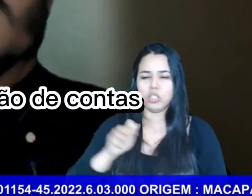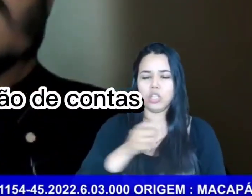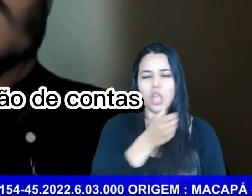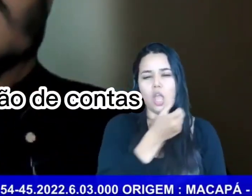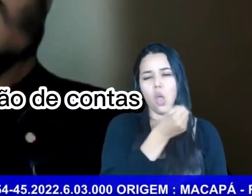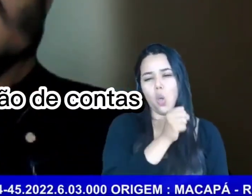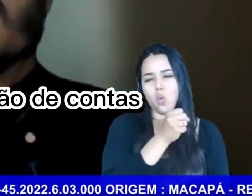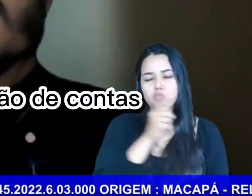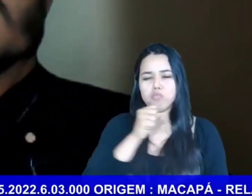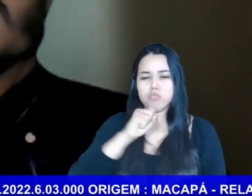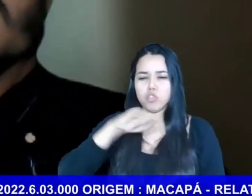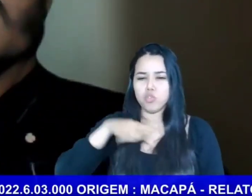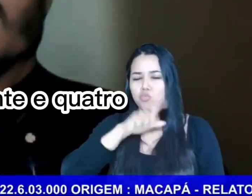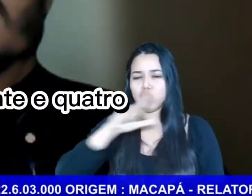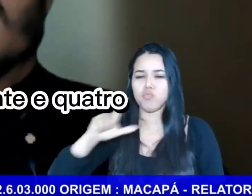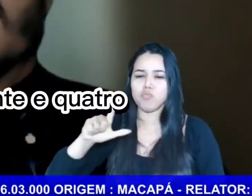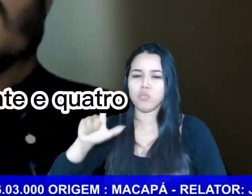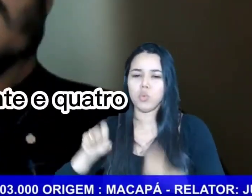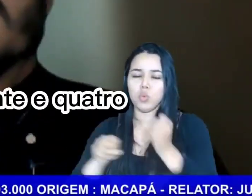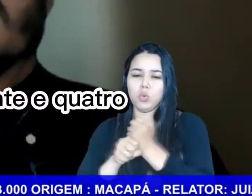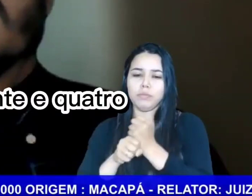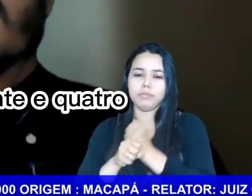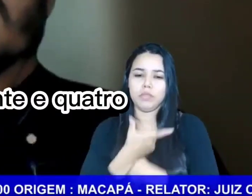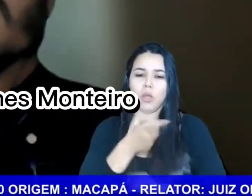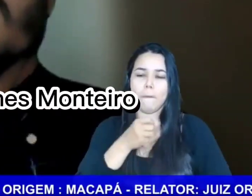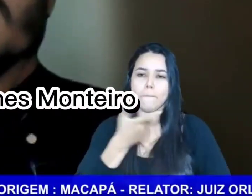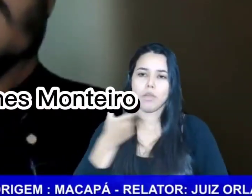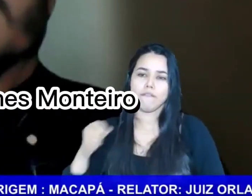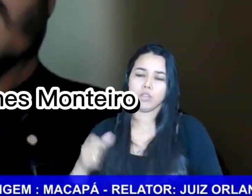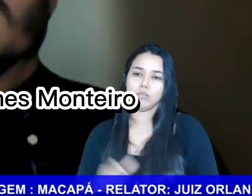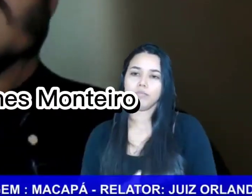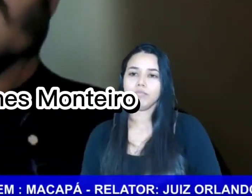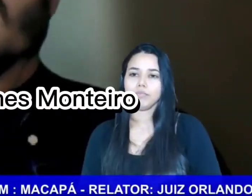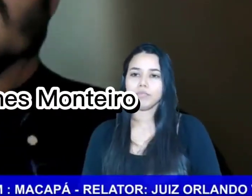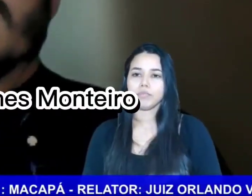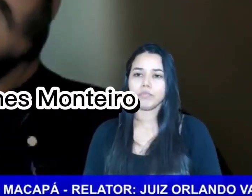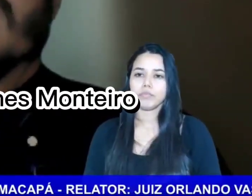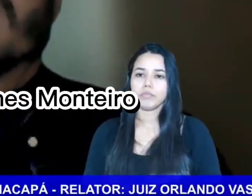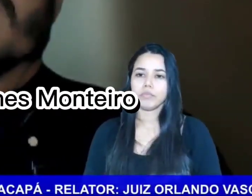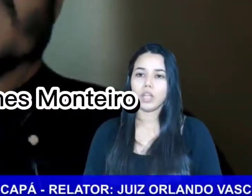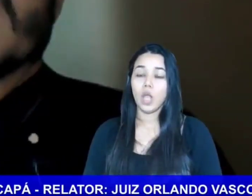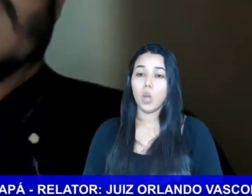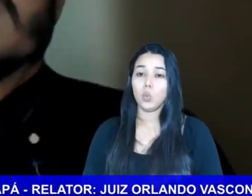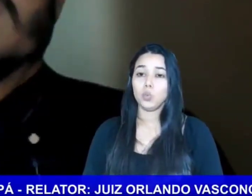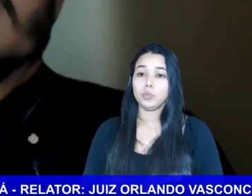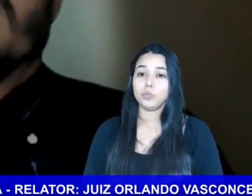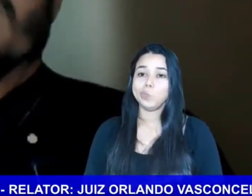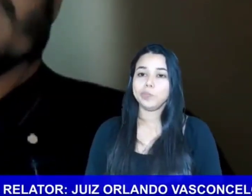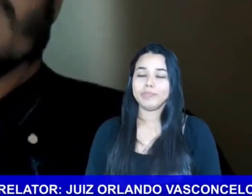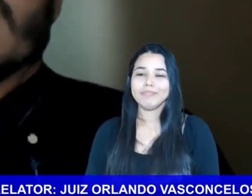na prestação de contas 06.037.24, de relatoria do então juiz James Monteiro.